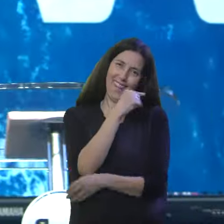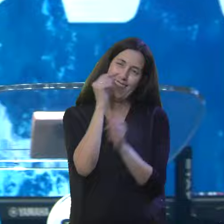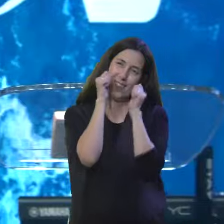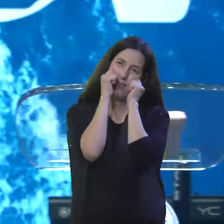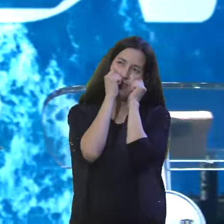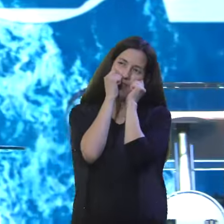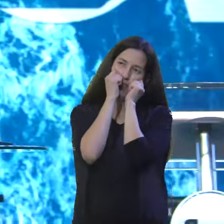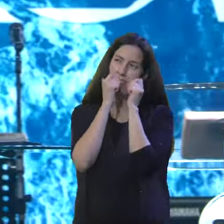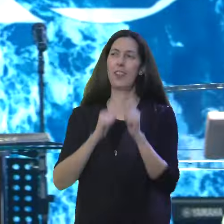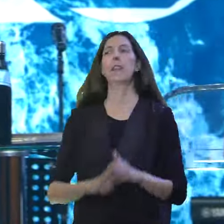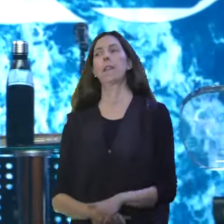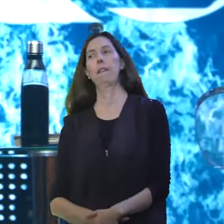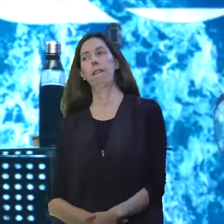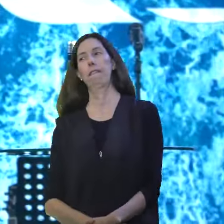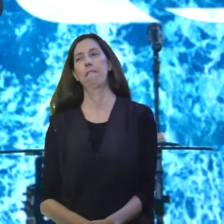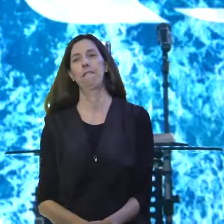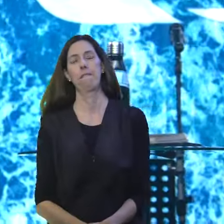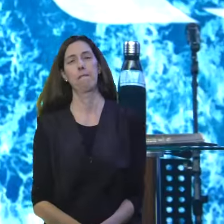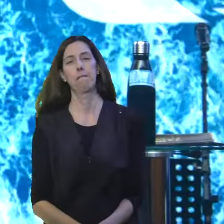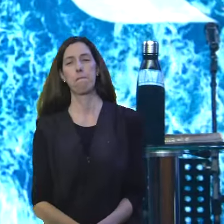fofa.